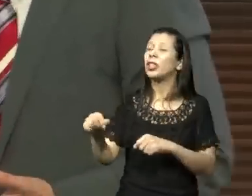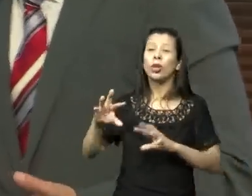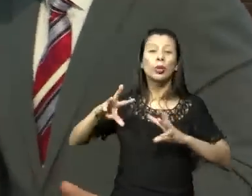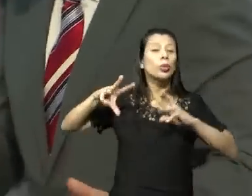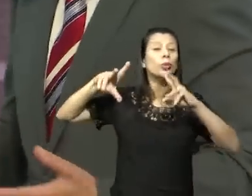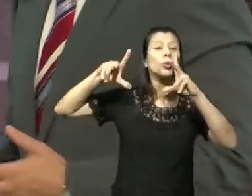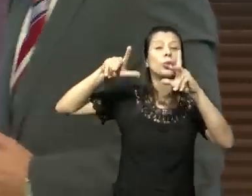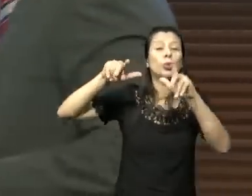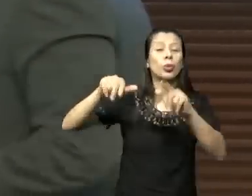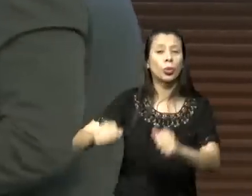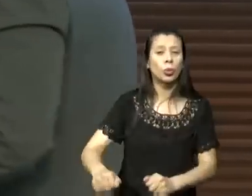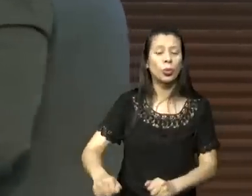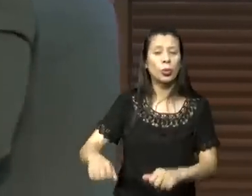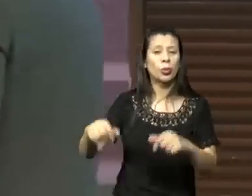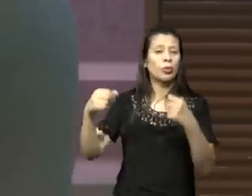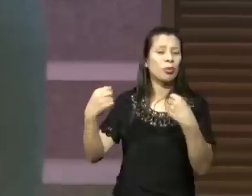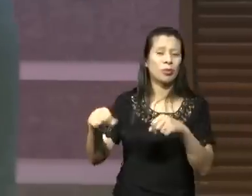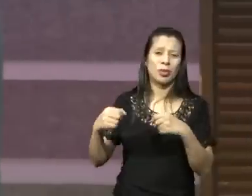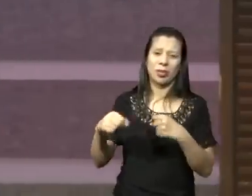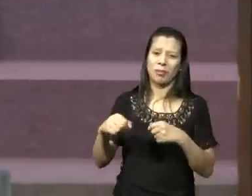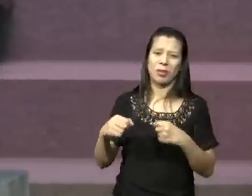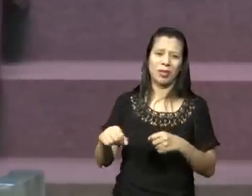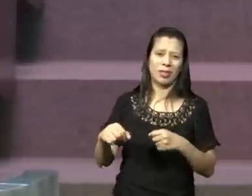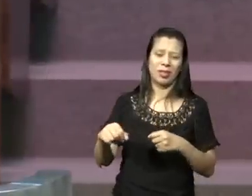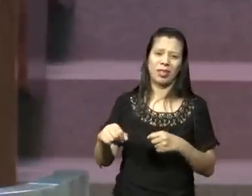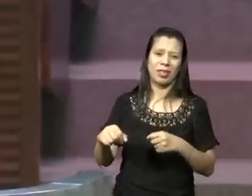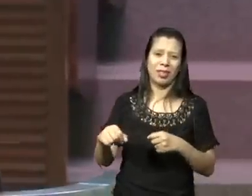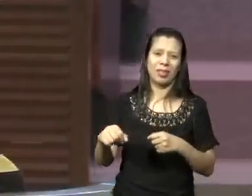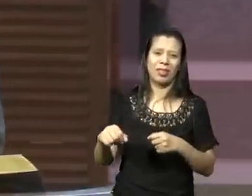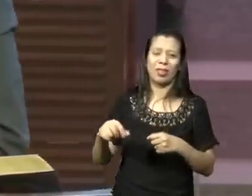eu não tinha planejado terminar o seu irmão assim